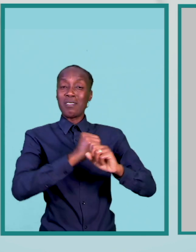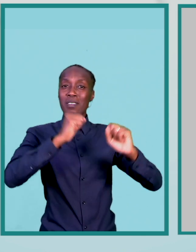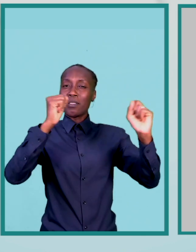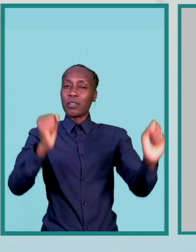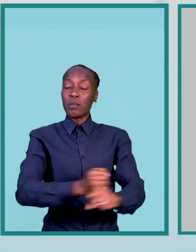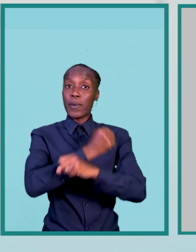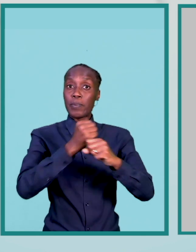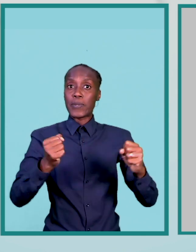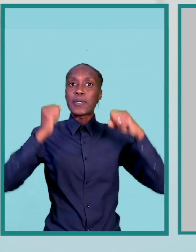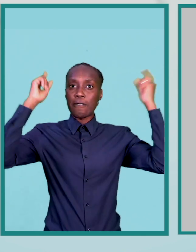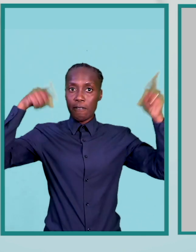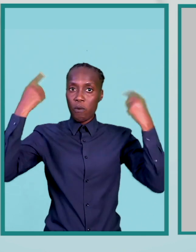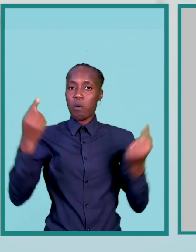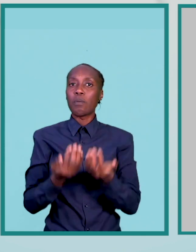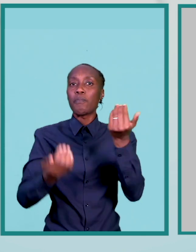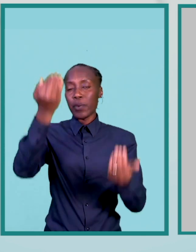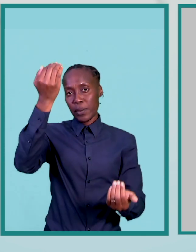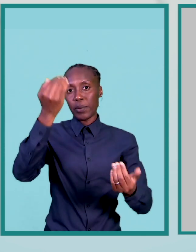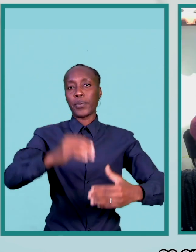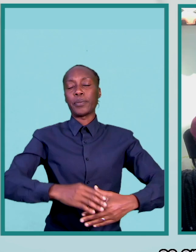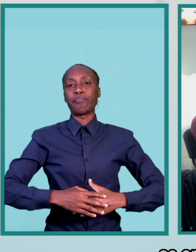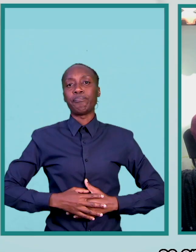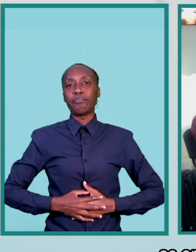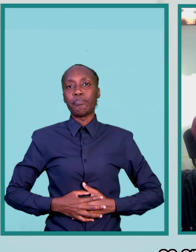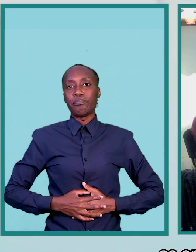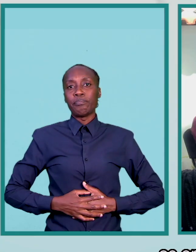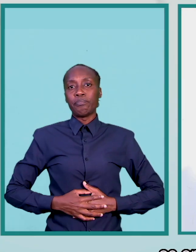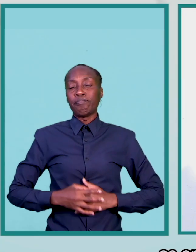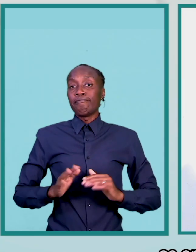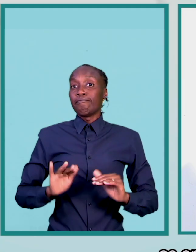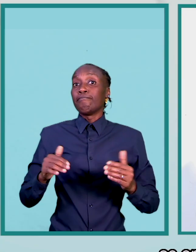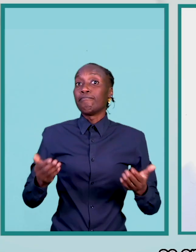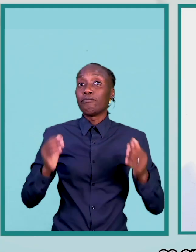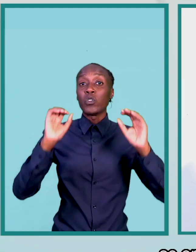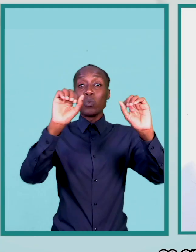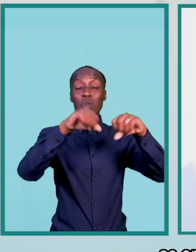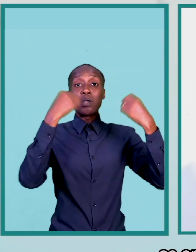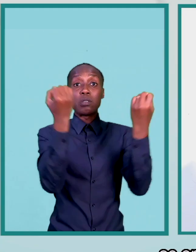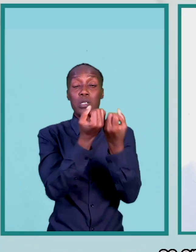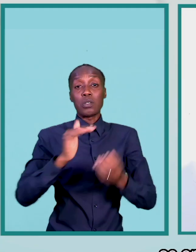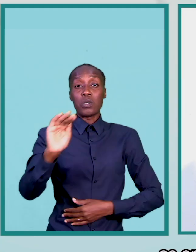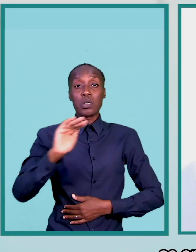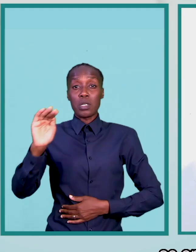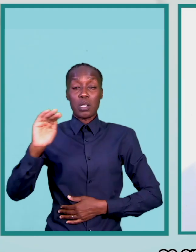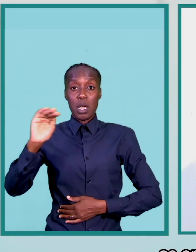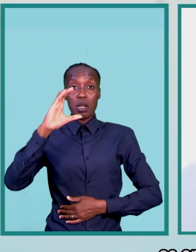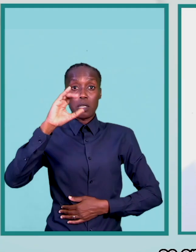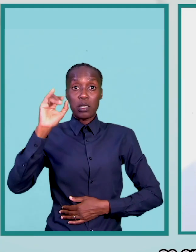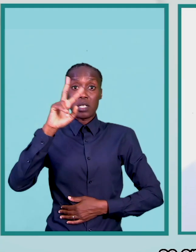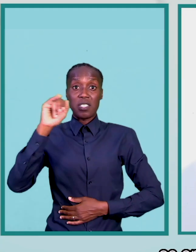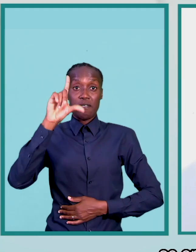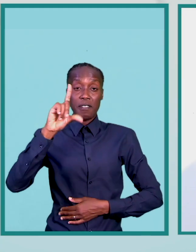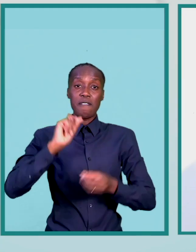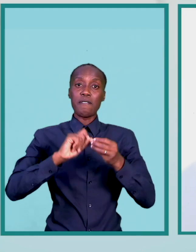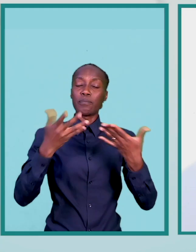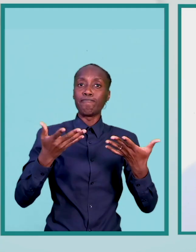proibir também as uniões prematuras. As organizações da sociedade civil têm feito campanhas